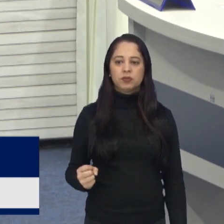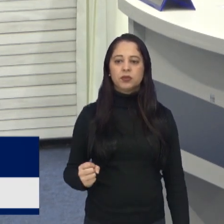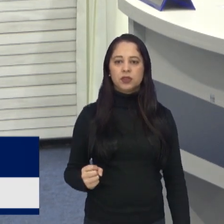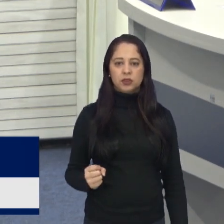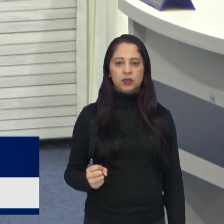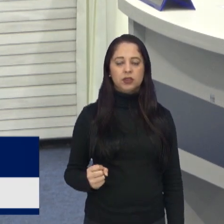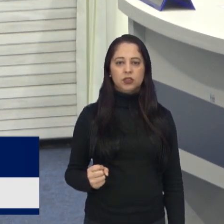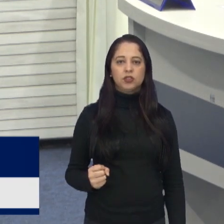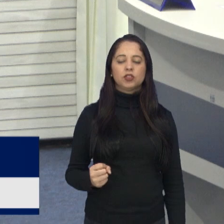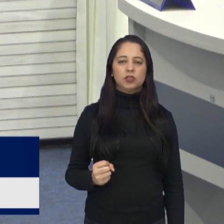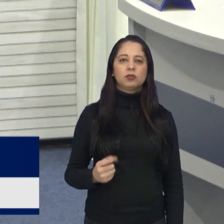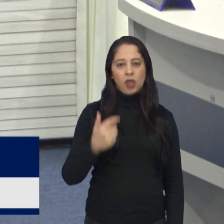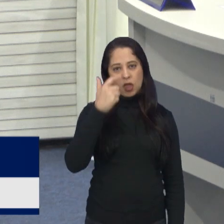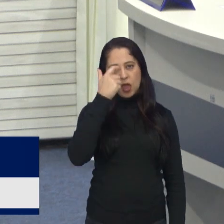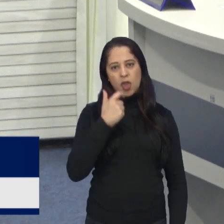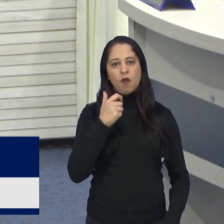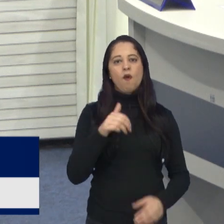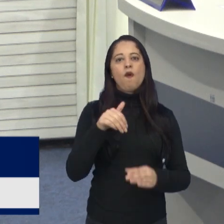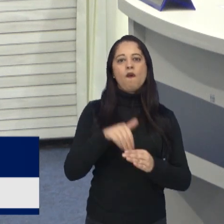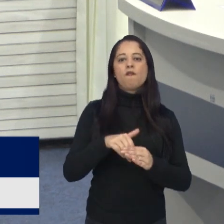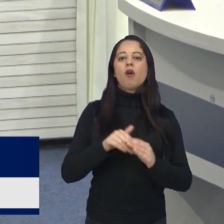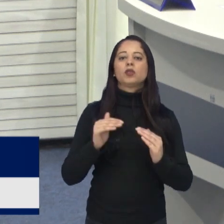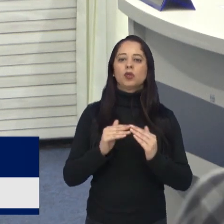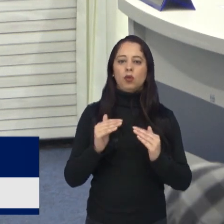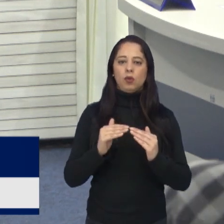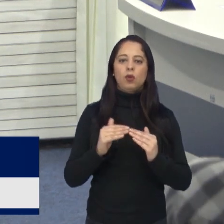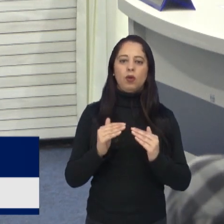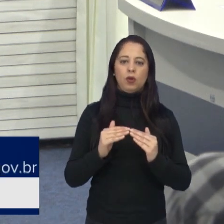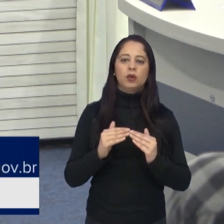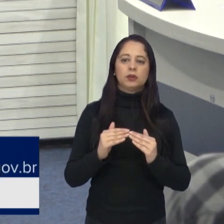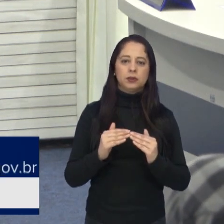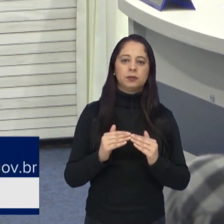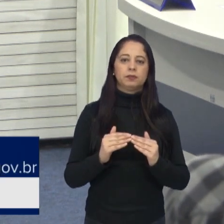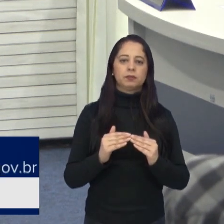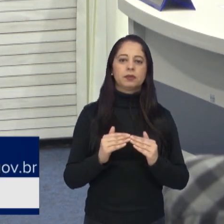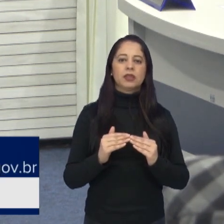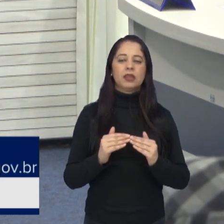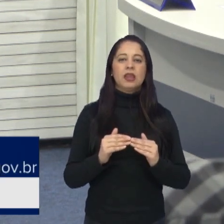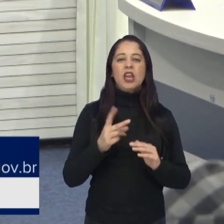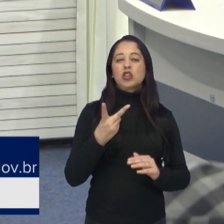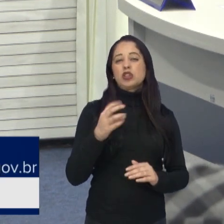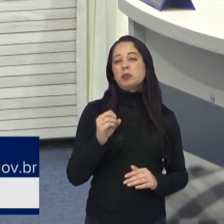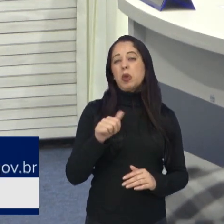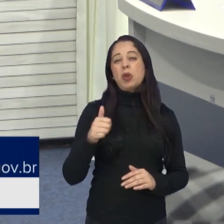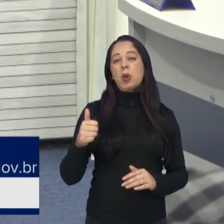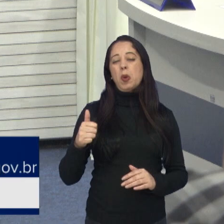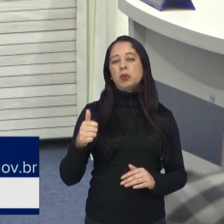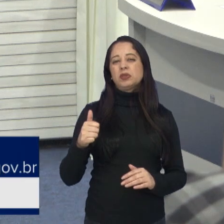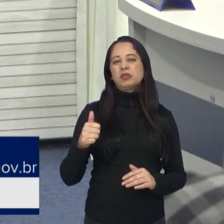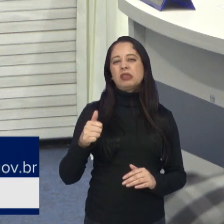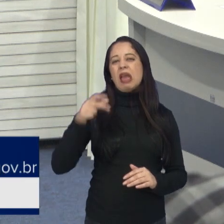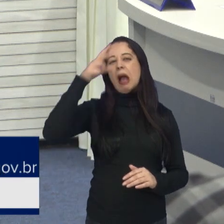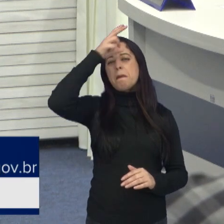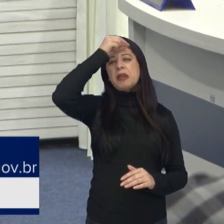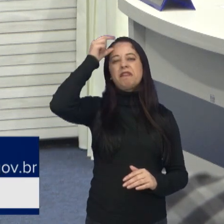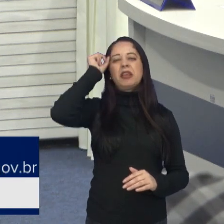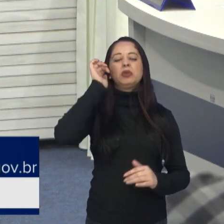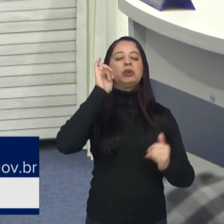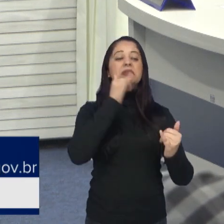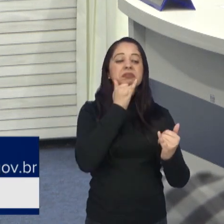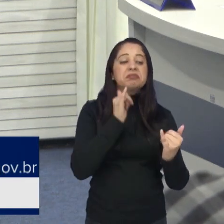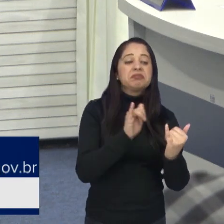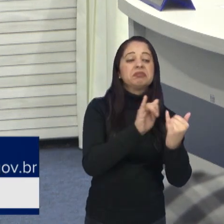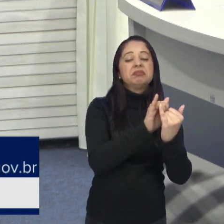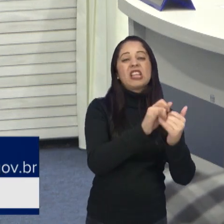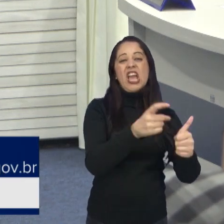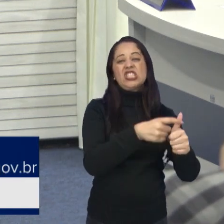voto a favor, eu acho que a cidade já esperava isso. A última vez que ocorreu uma anistia foi em 2011, né? E no gabinete